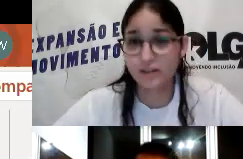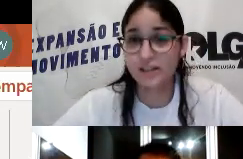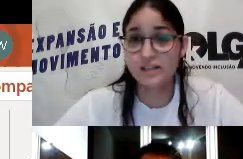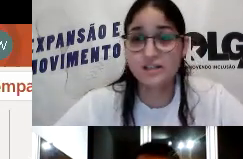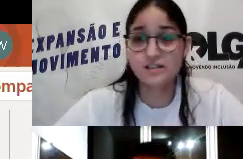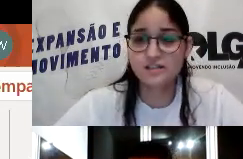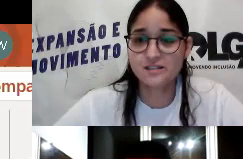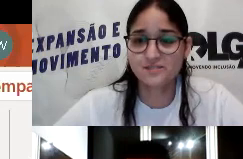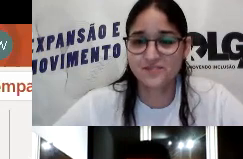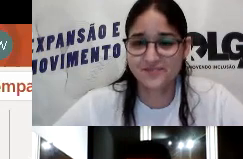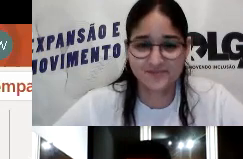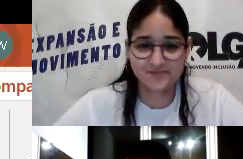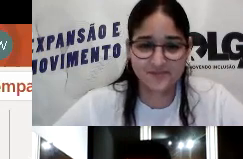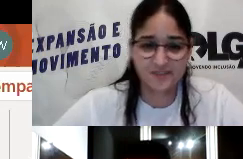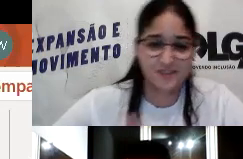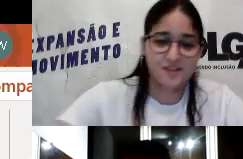Silvia Liz.